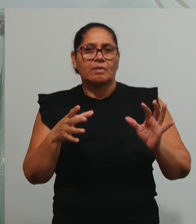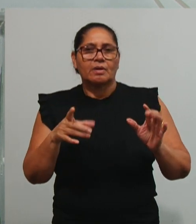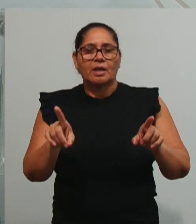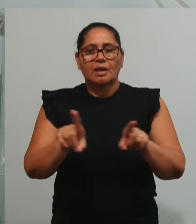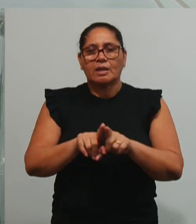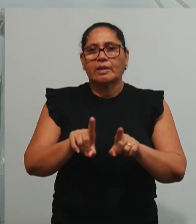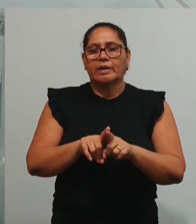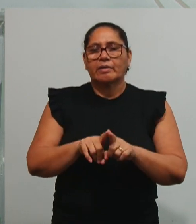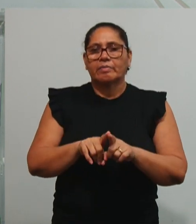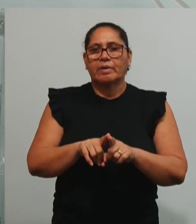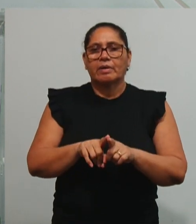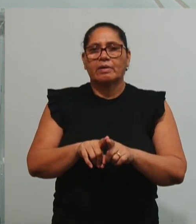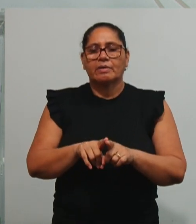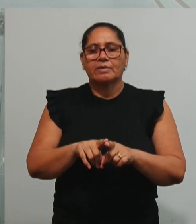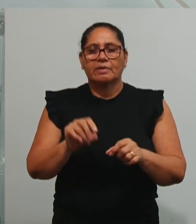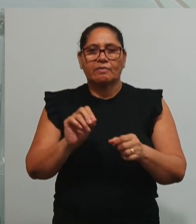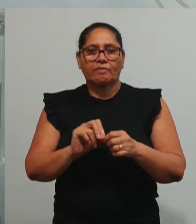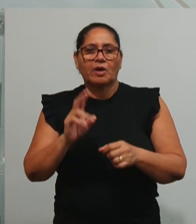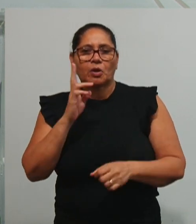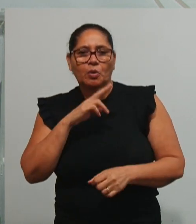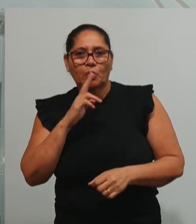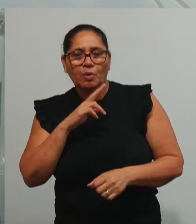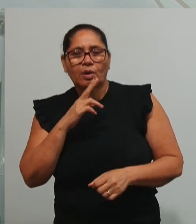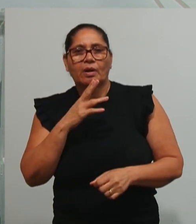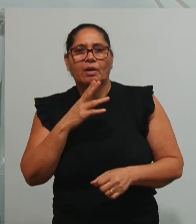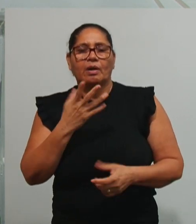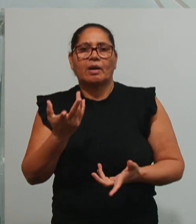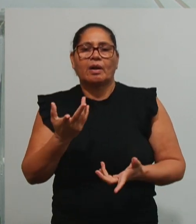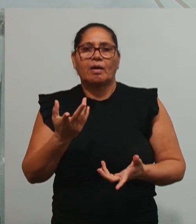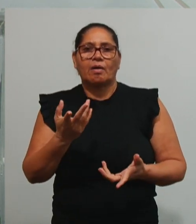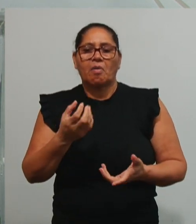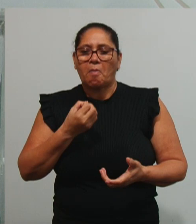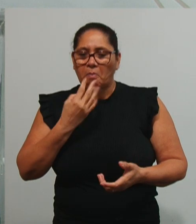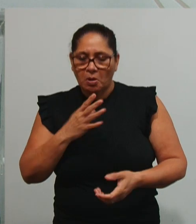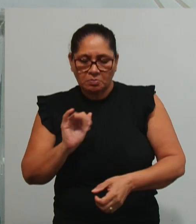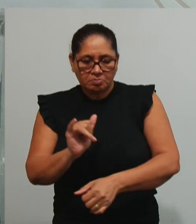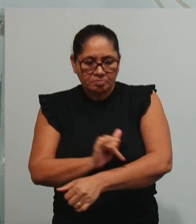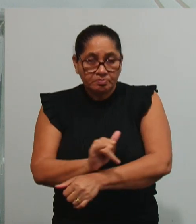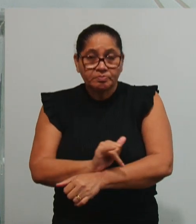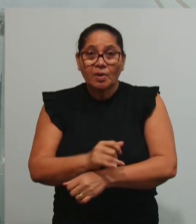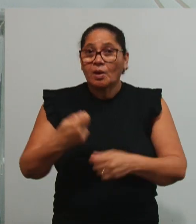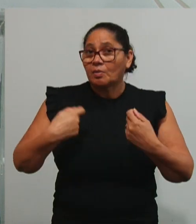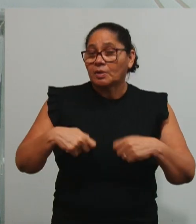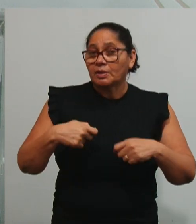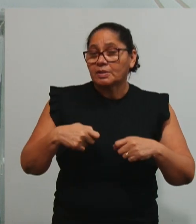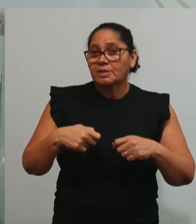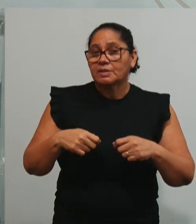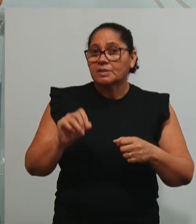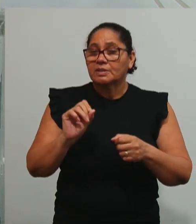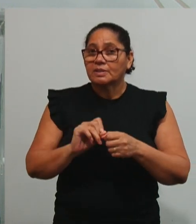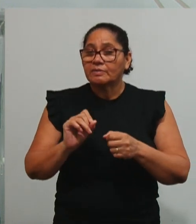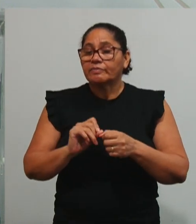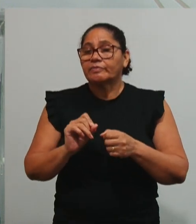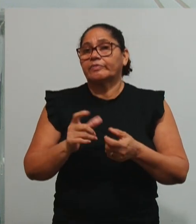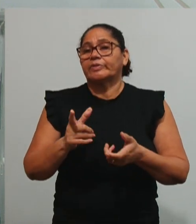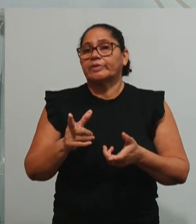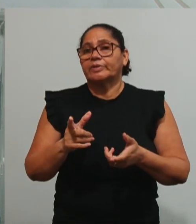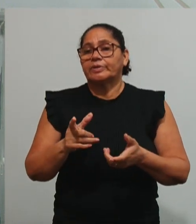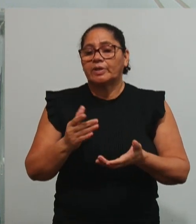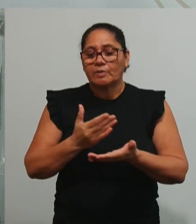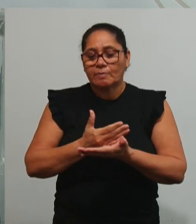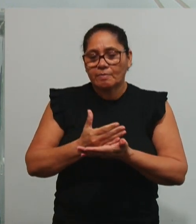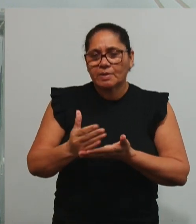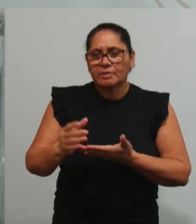ser totalmente emergente, né? Uma boa estratégia, ela precisa alocar aquilo que foi